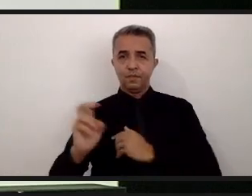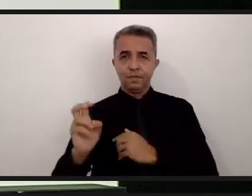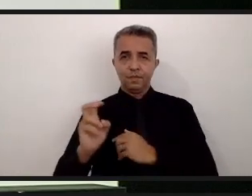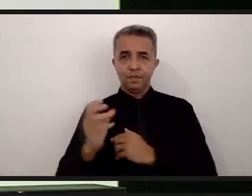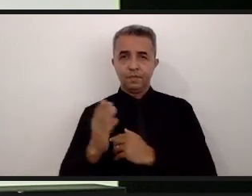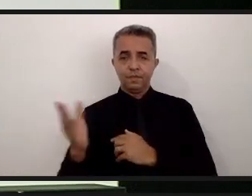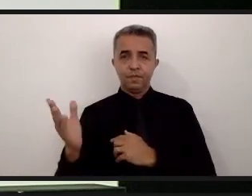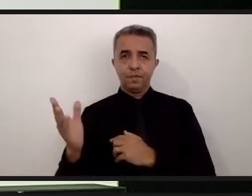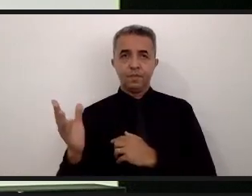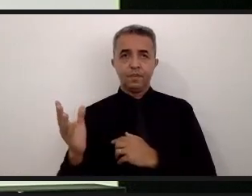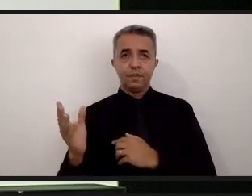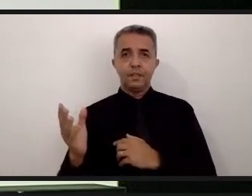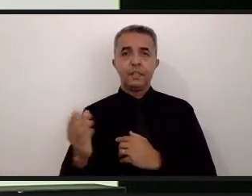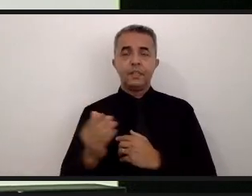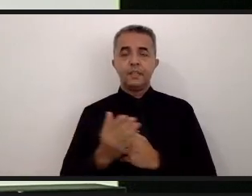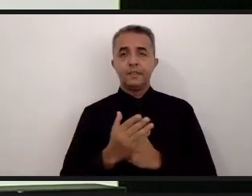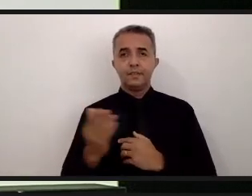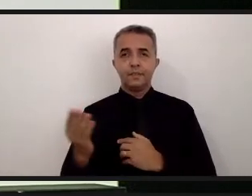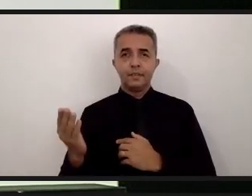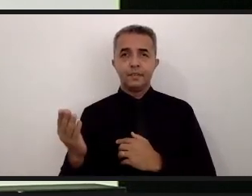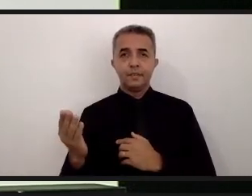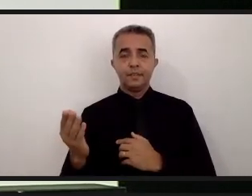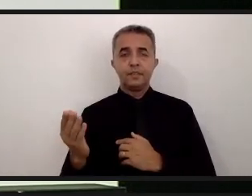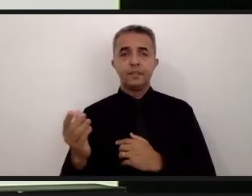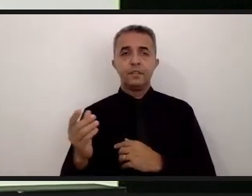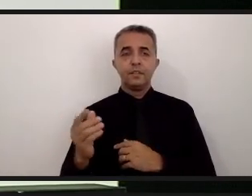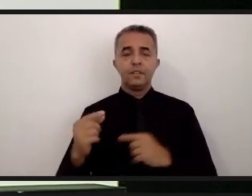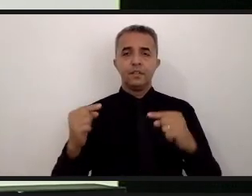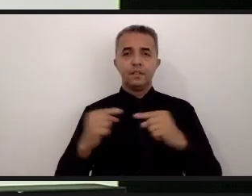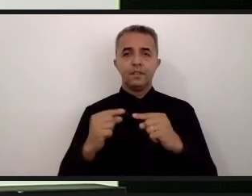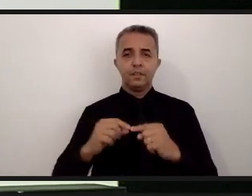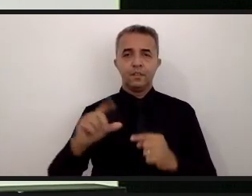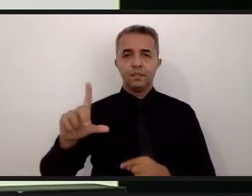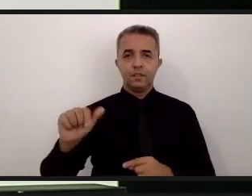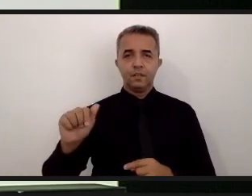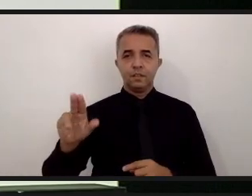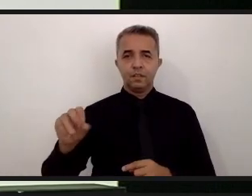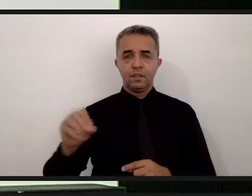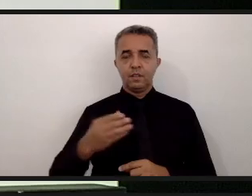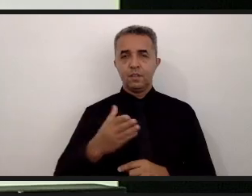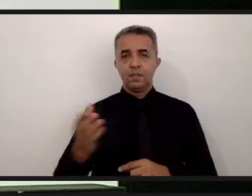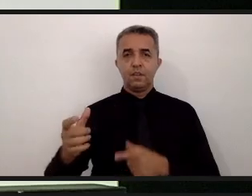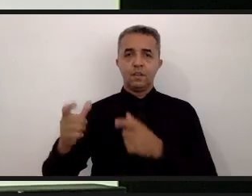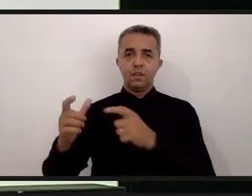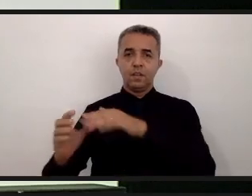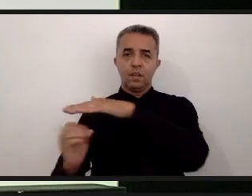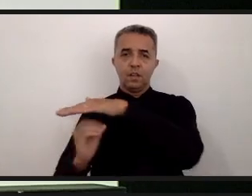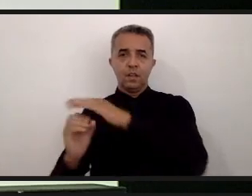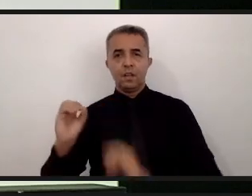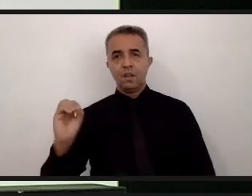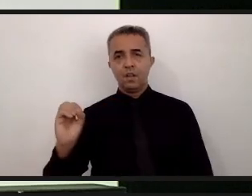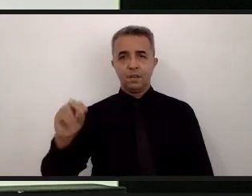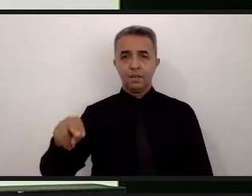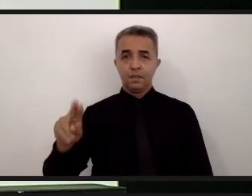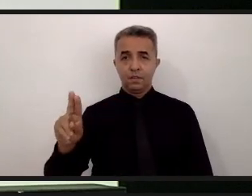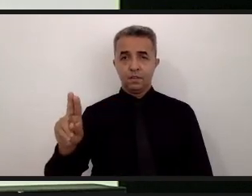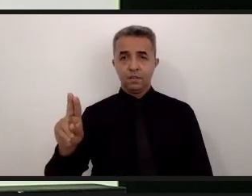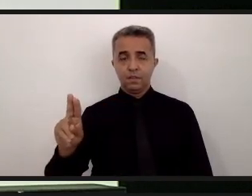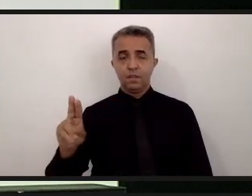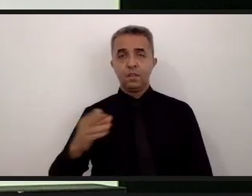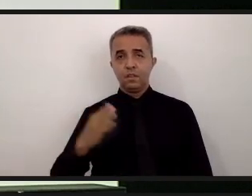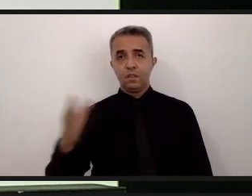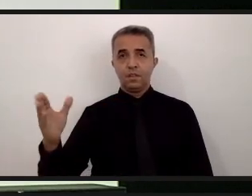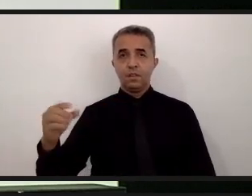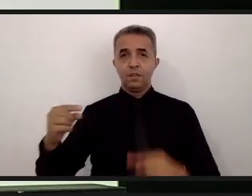segundo o Alto Comissariado das Nações Unidas para Direitos Humanos. Apenas em 2022,